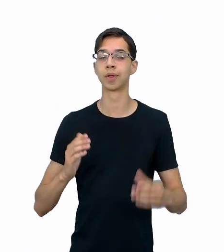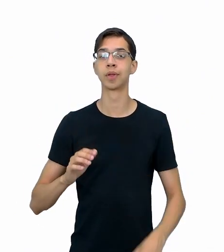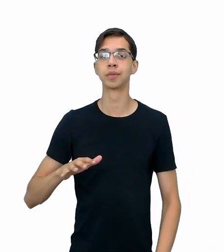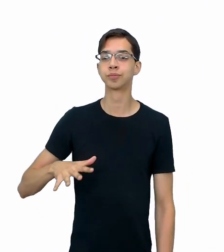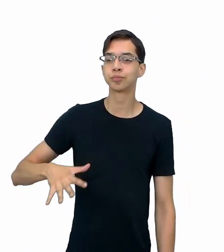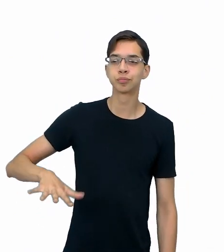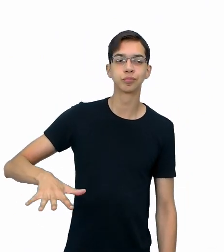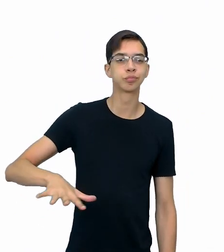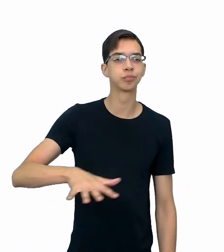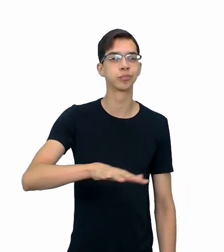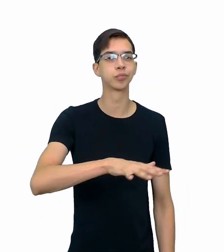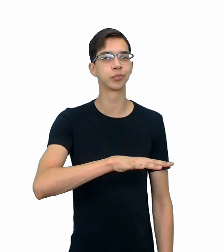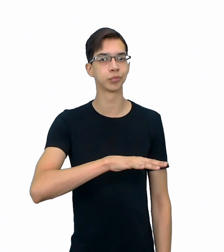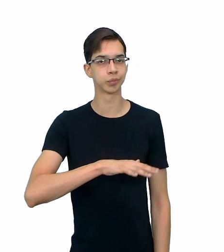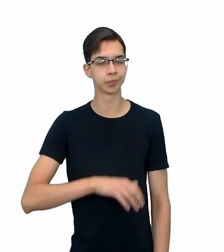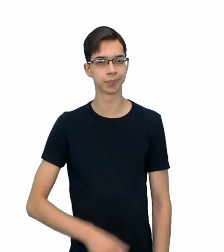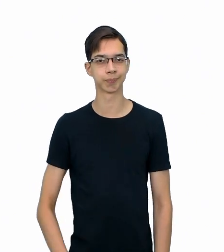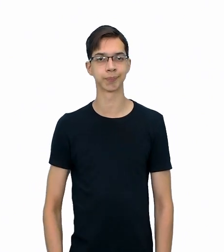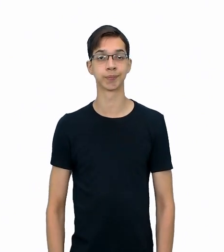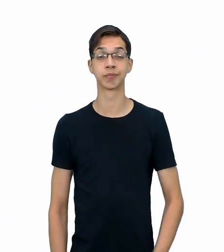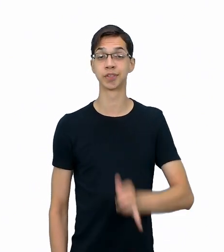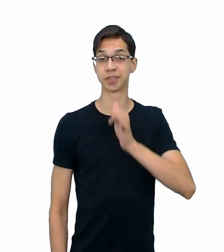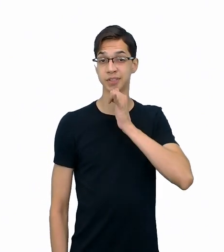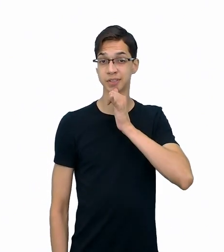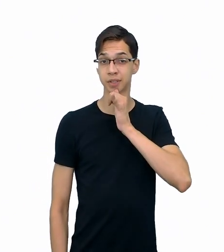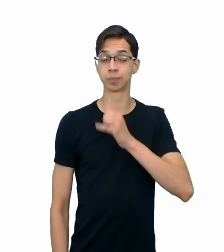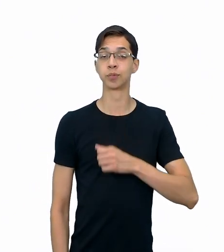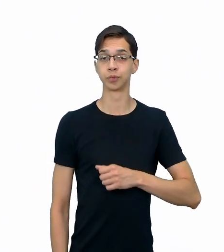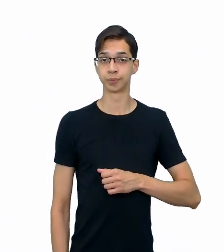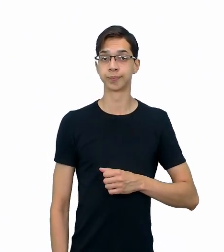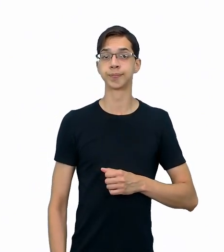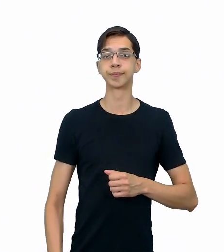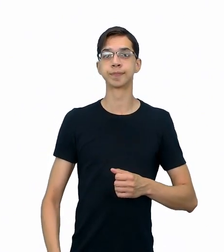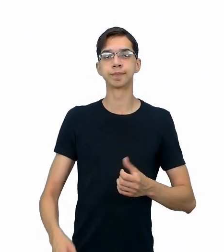Tanto com as figuras planas quanto com as figuras